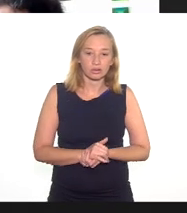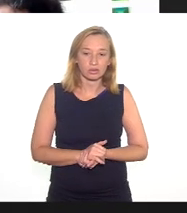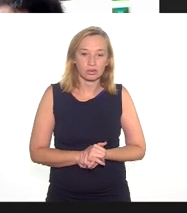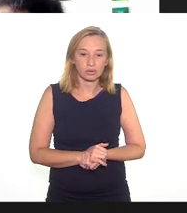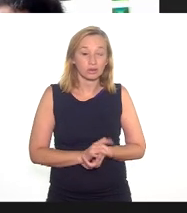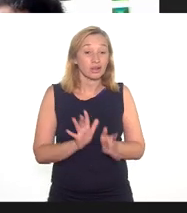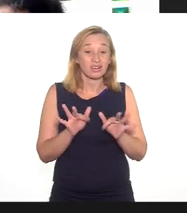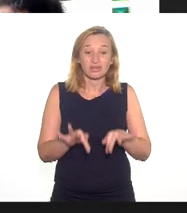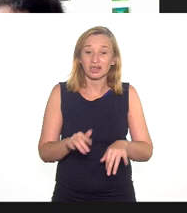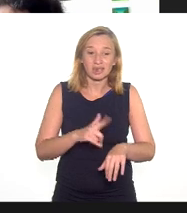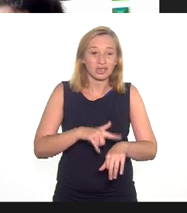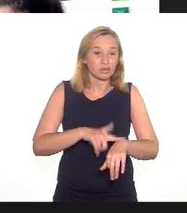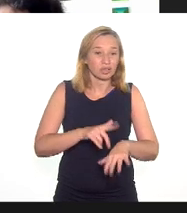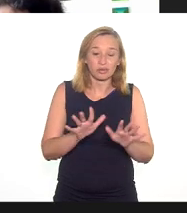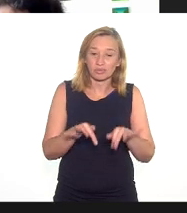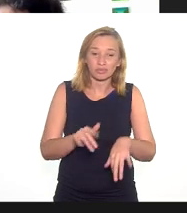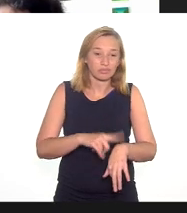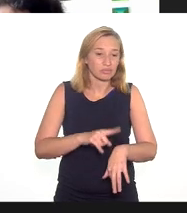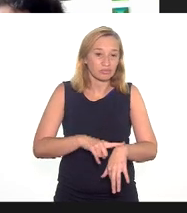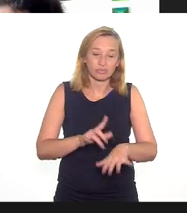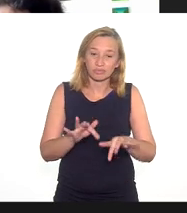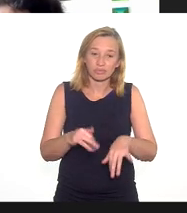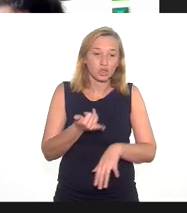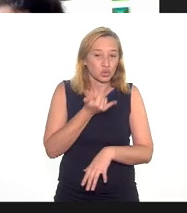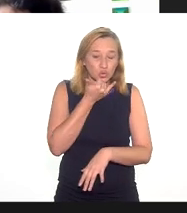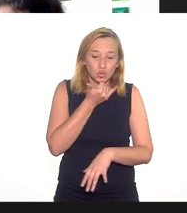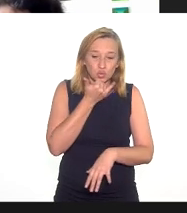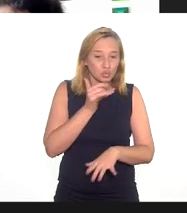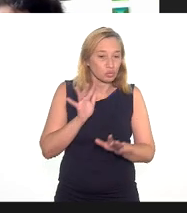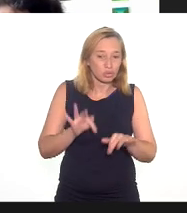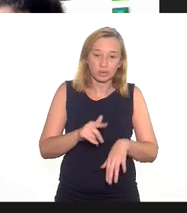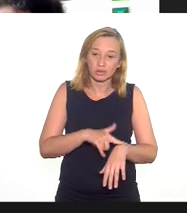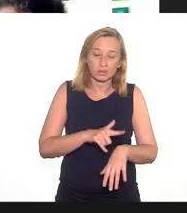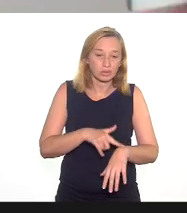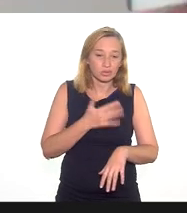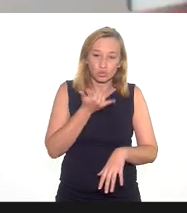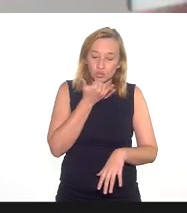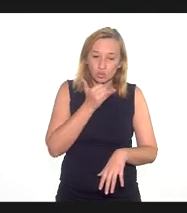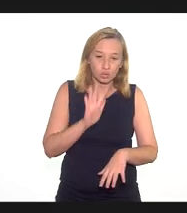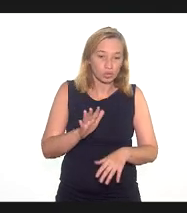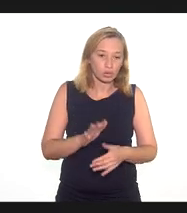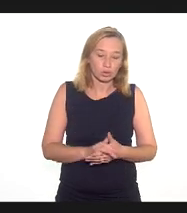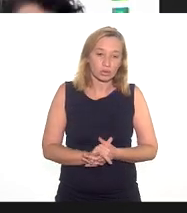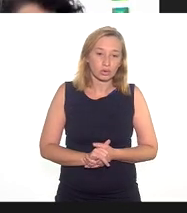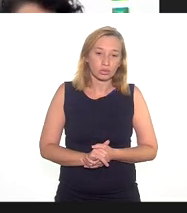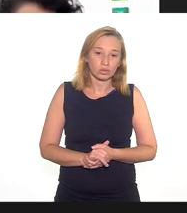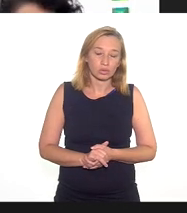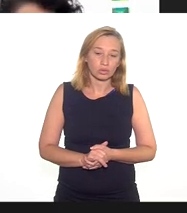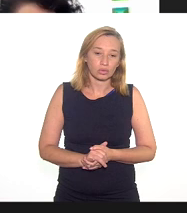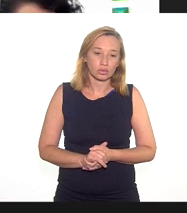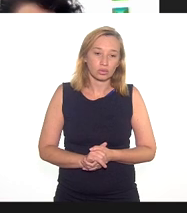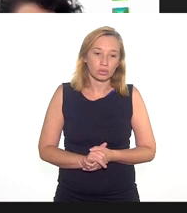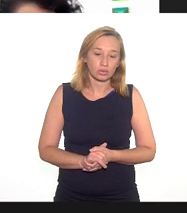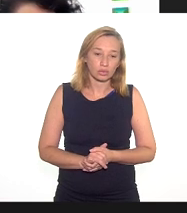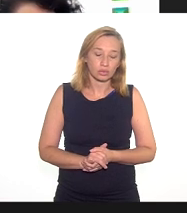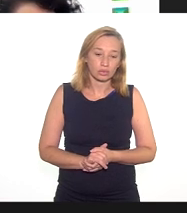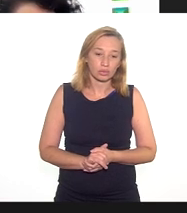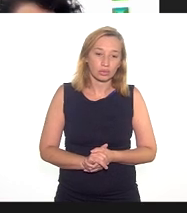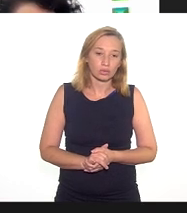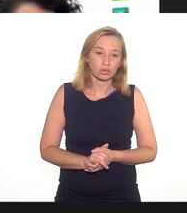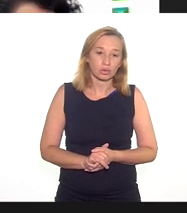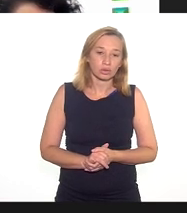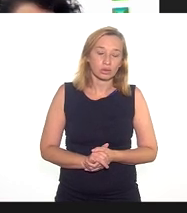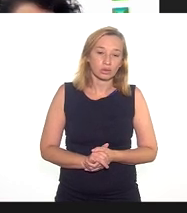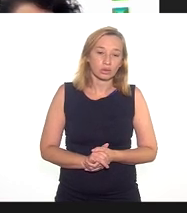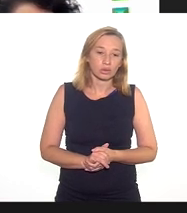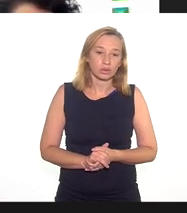vai acabar aqui o tempo. Depois a gente Marcelo, peço desculpa. Então, a gente não, pode eu não desfiz que a FATEC nos abandonou. Eu só questionei o fato de